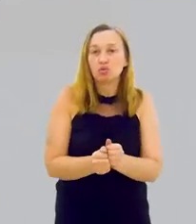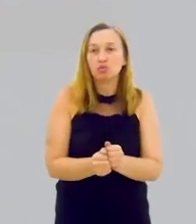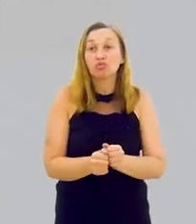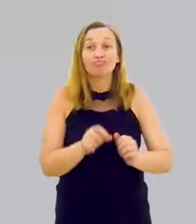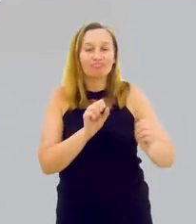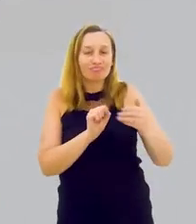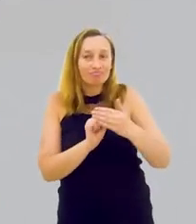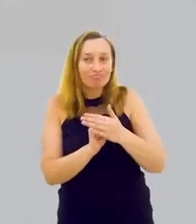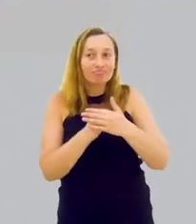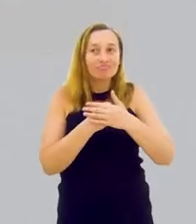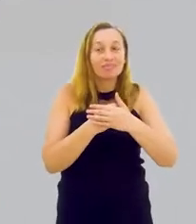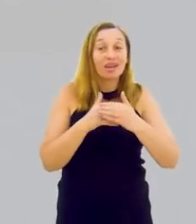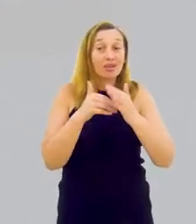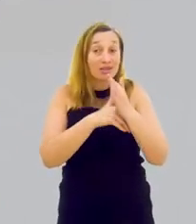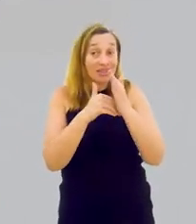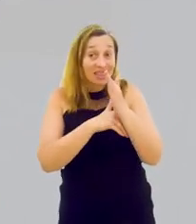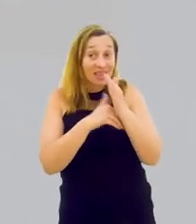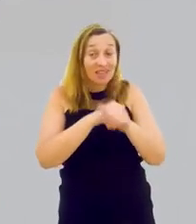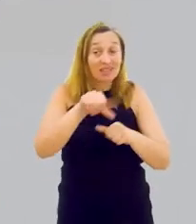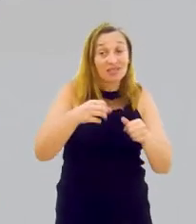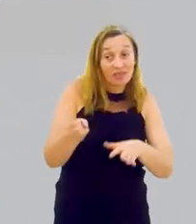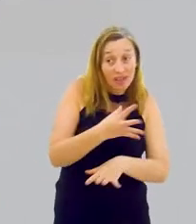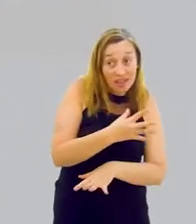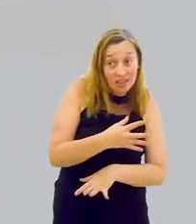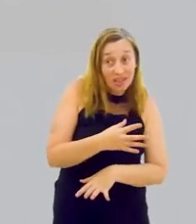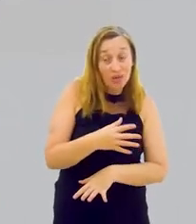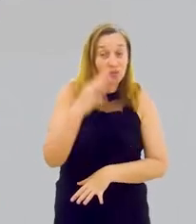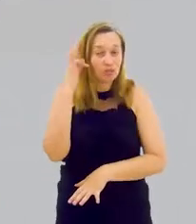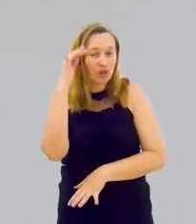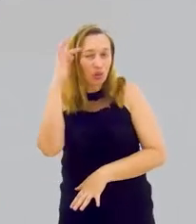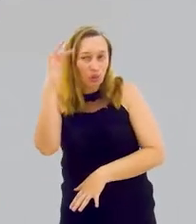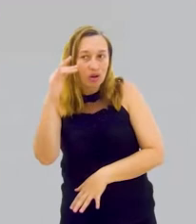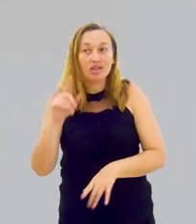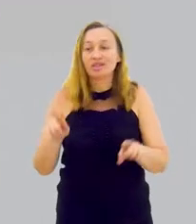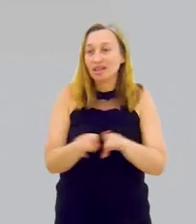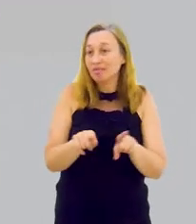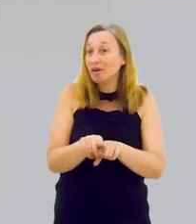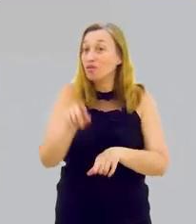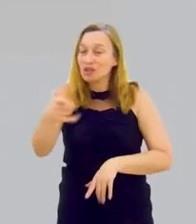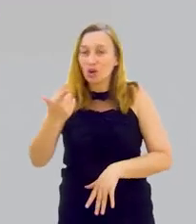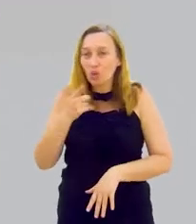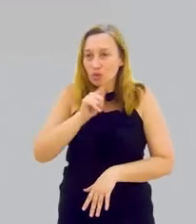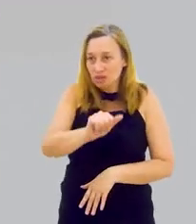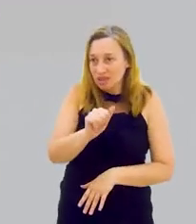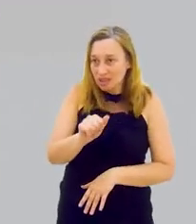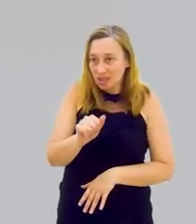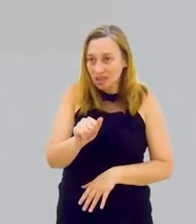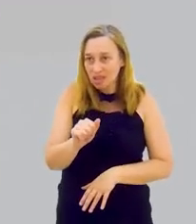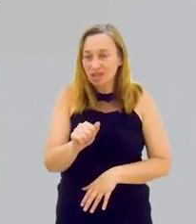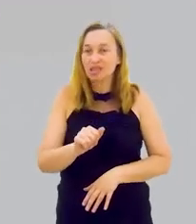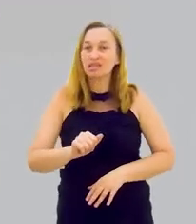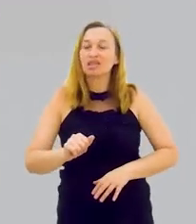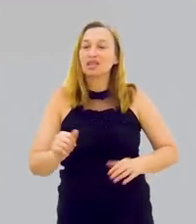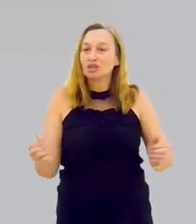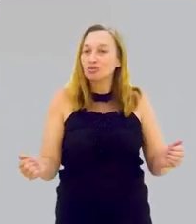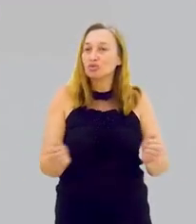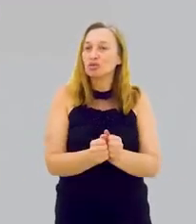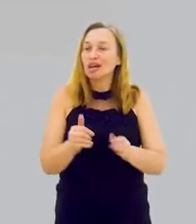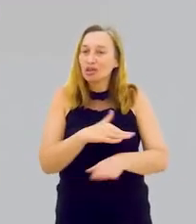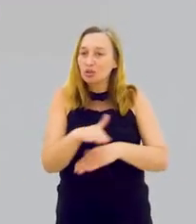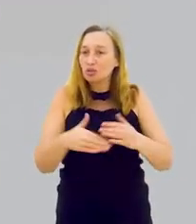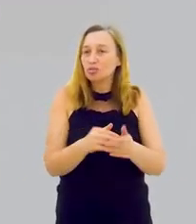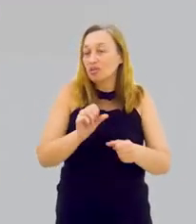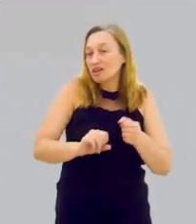juntos. Esse é o segredo da inovação, segundo os teóricos, e também é o segredo de você conseguir concatenar esses